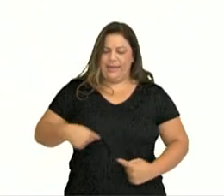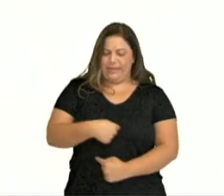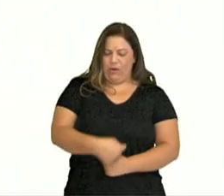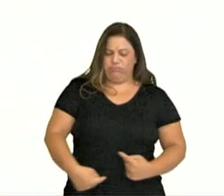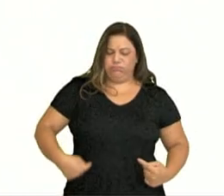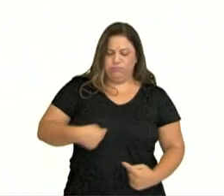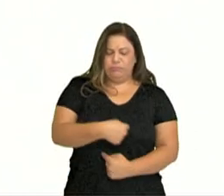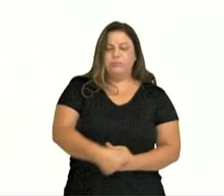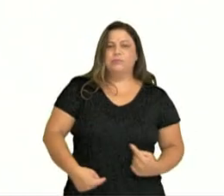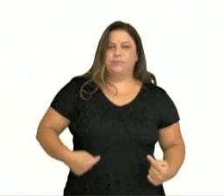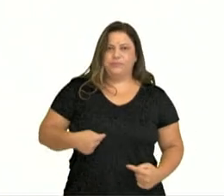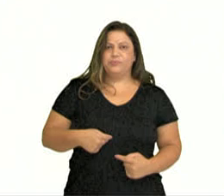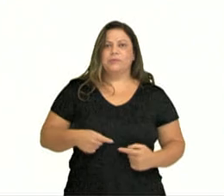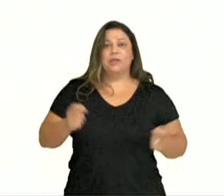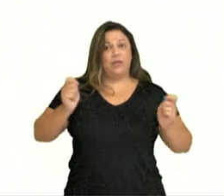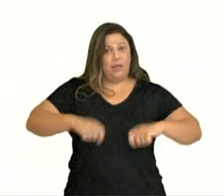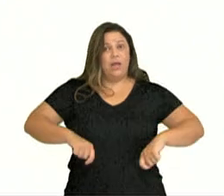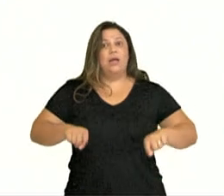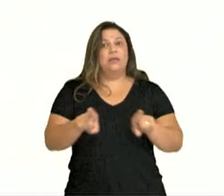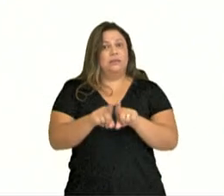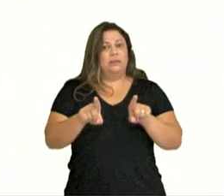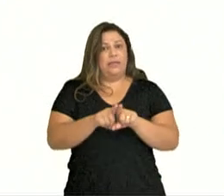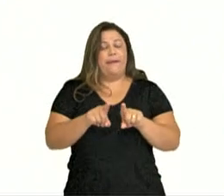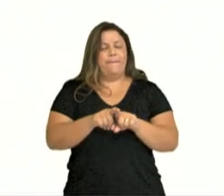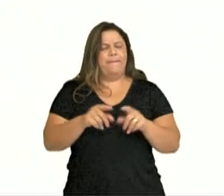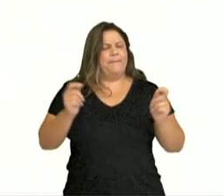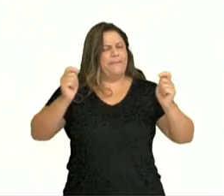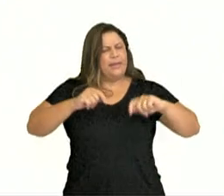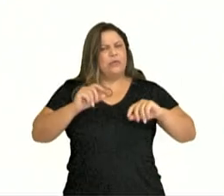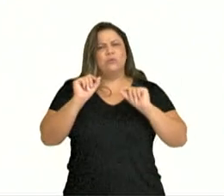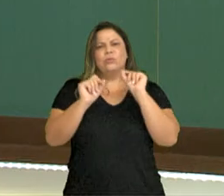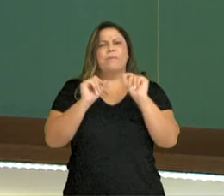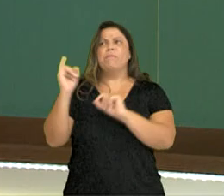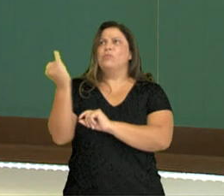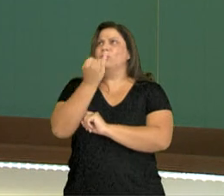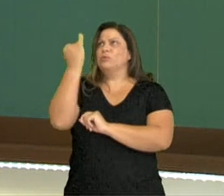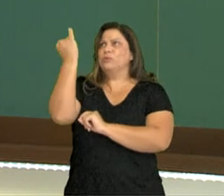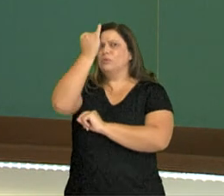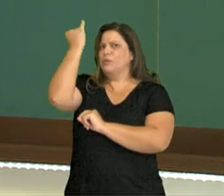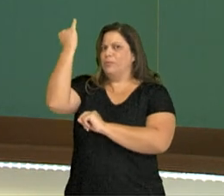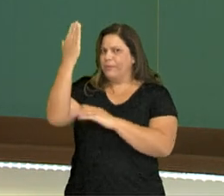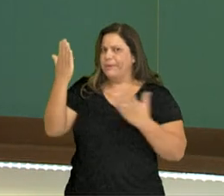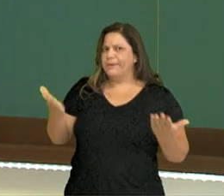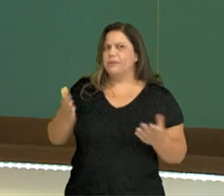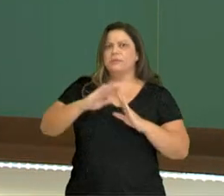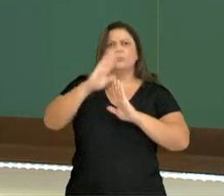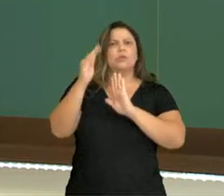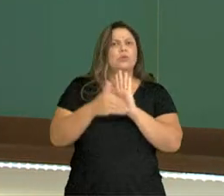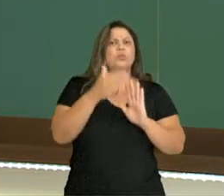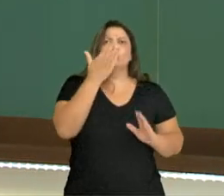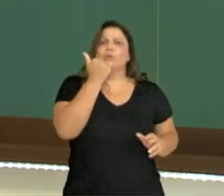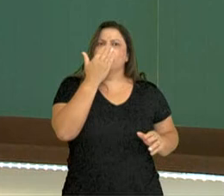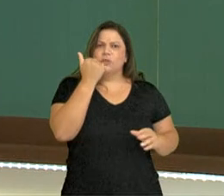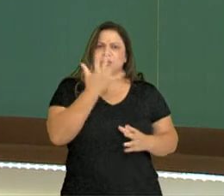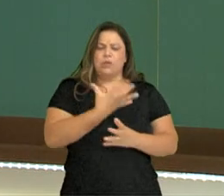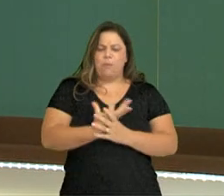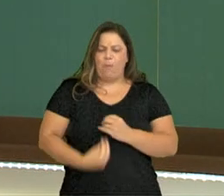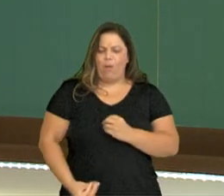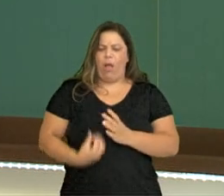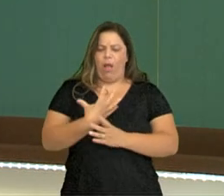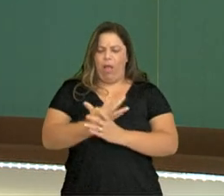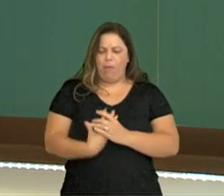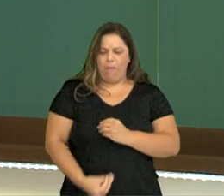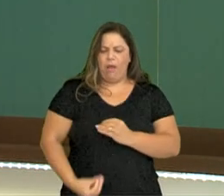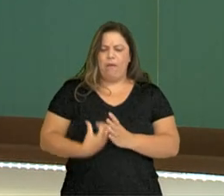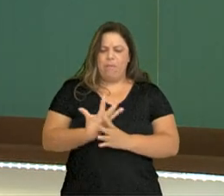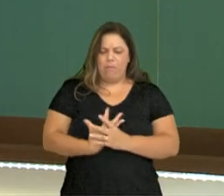O intestino também ele é considerado como o nosso segundo cérebro, porque tudo aquilo que a gente se alimenta é absorvido por eles. Então a